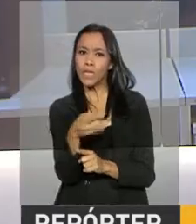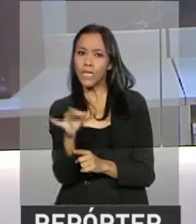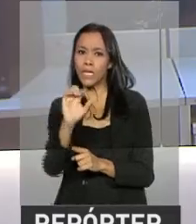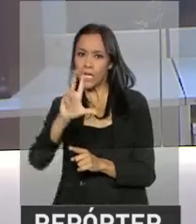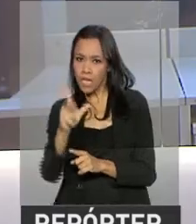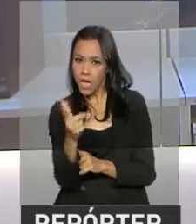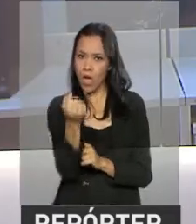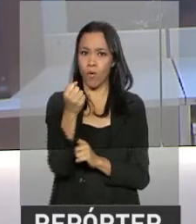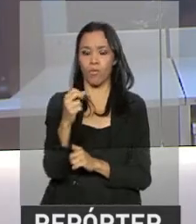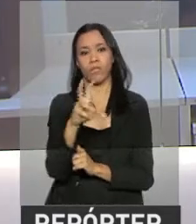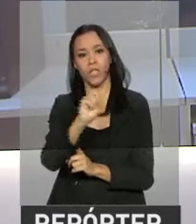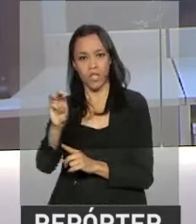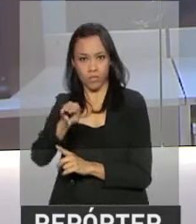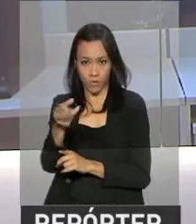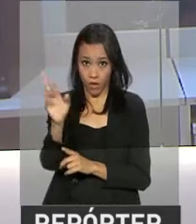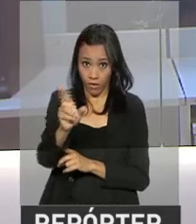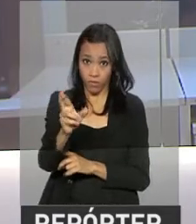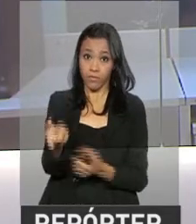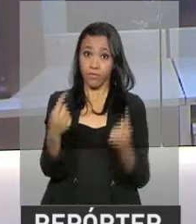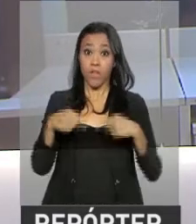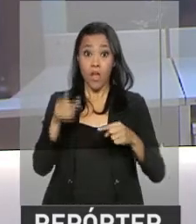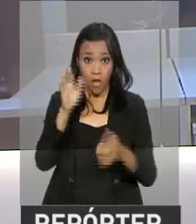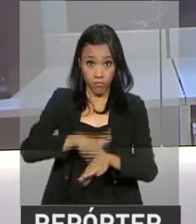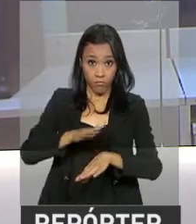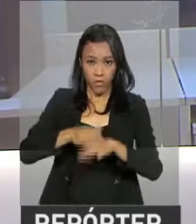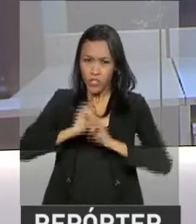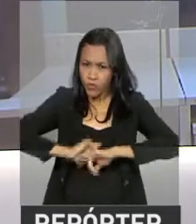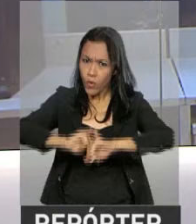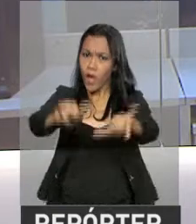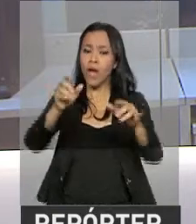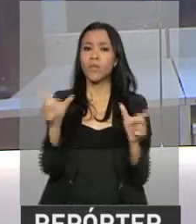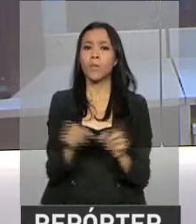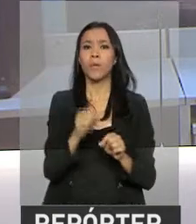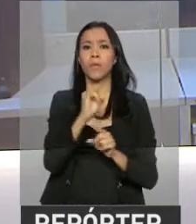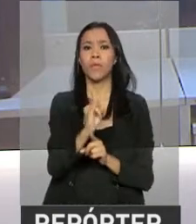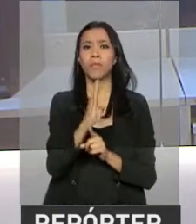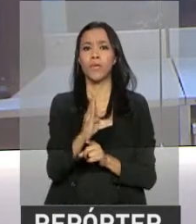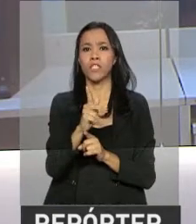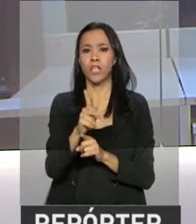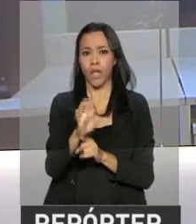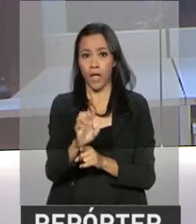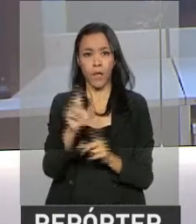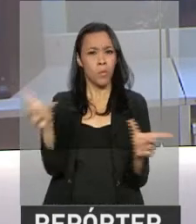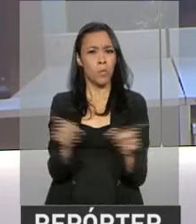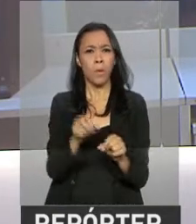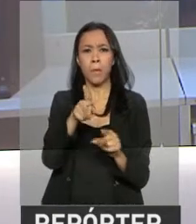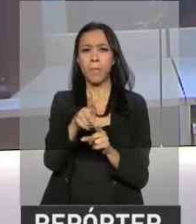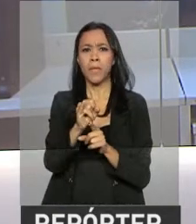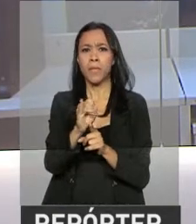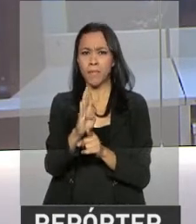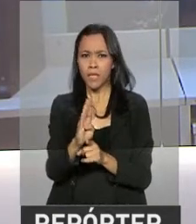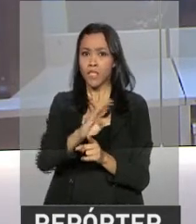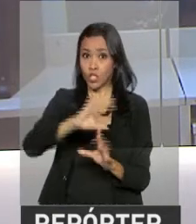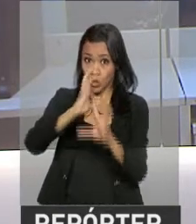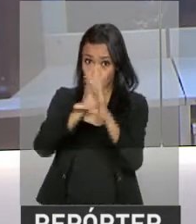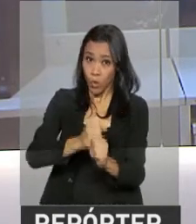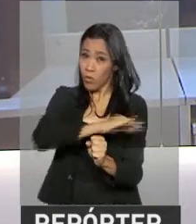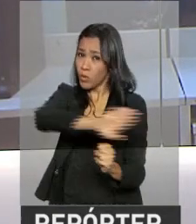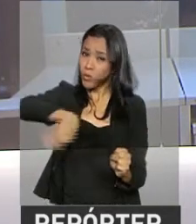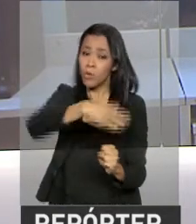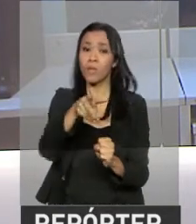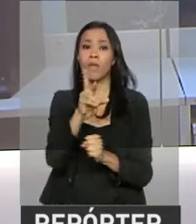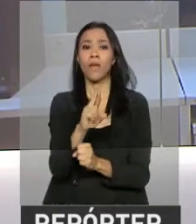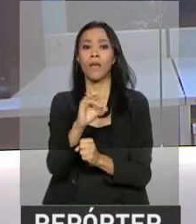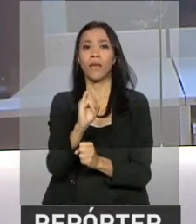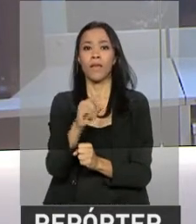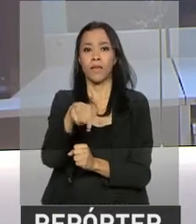reais os dados foram divulgados agora há pouco pelo IBGE o PIB é um indicador que soma todas as riquezas geradas pelo